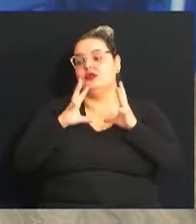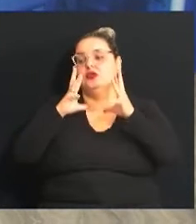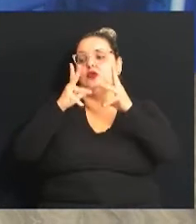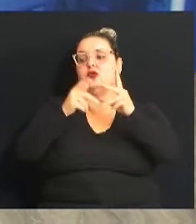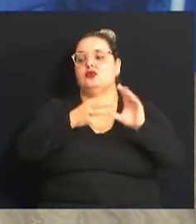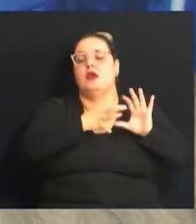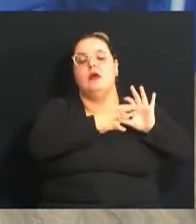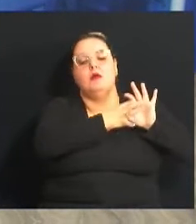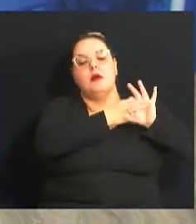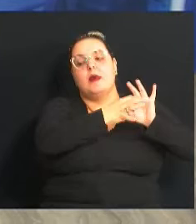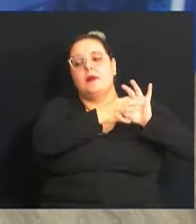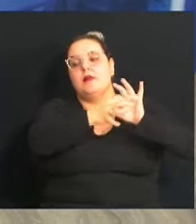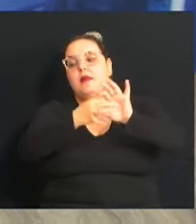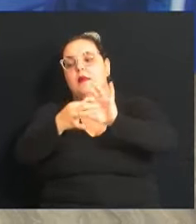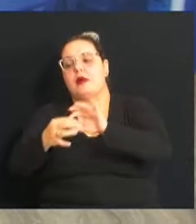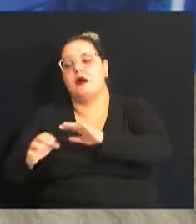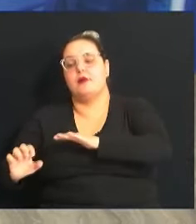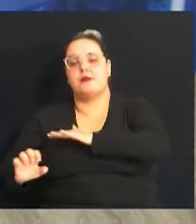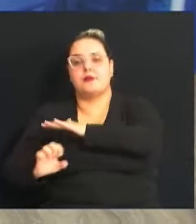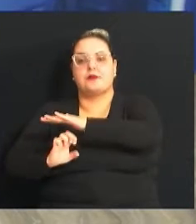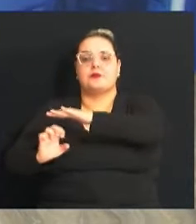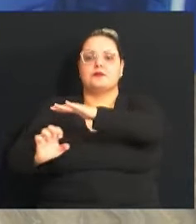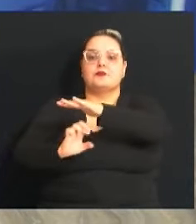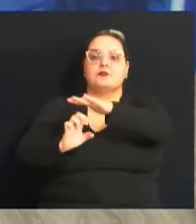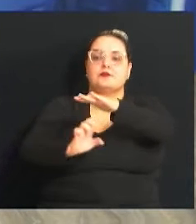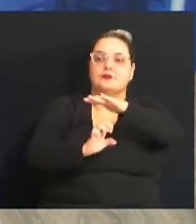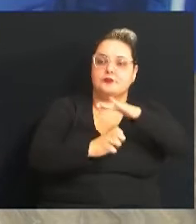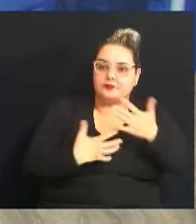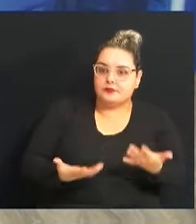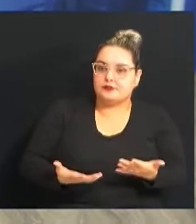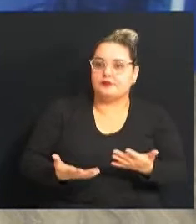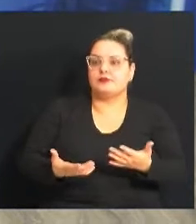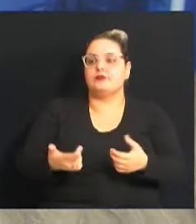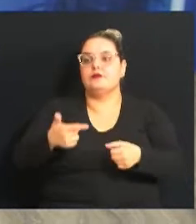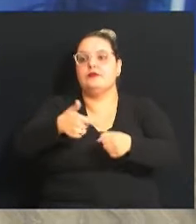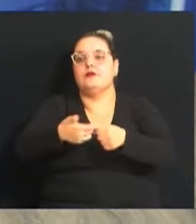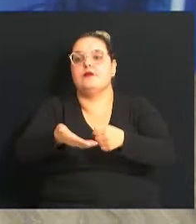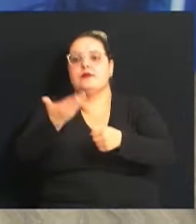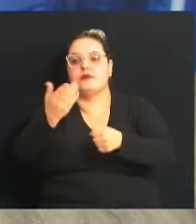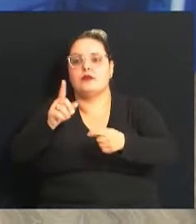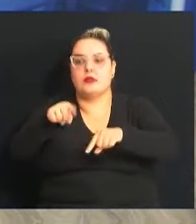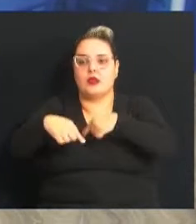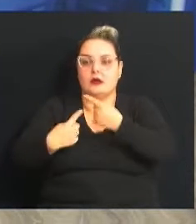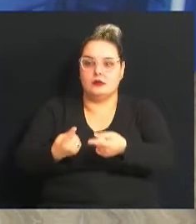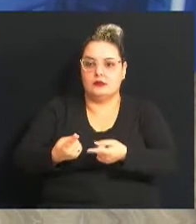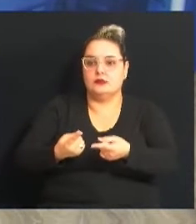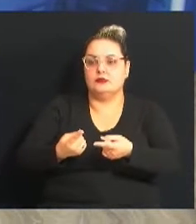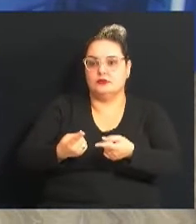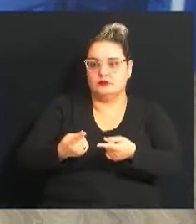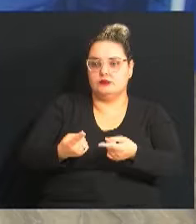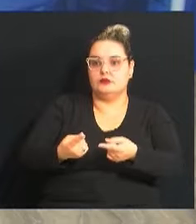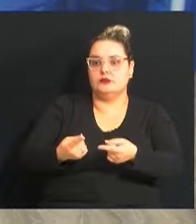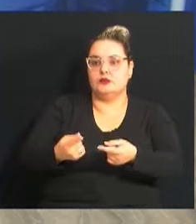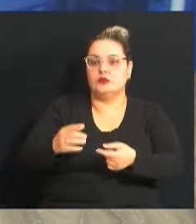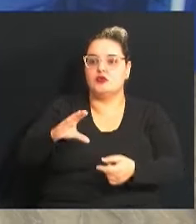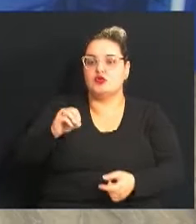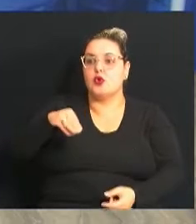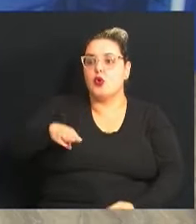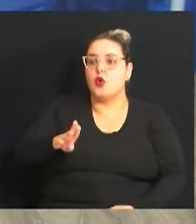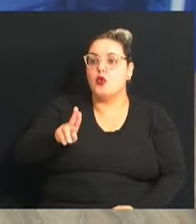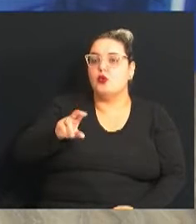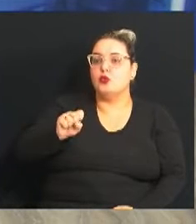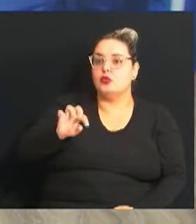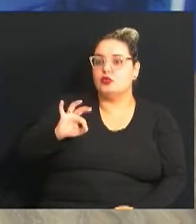a empresa passando por essa questão do aumento da gasolina ou outros, da gasolina não, dos combustíveis, ou